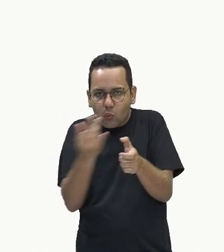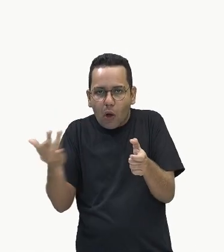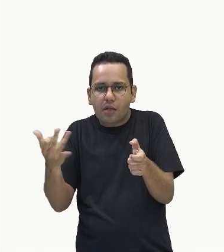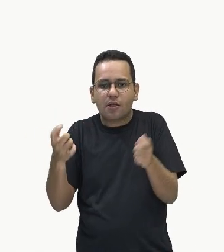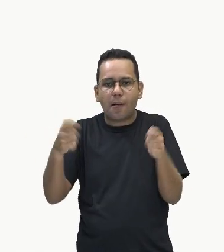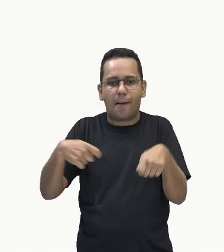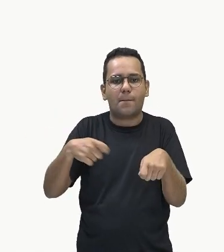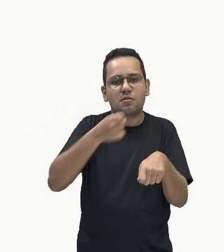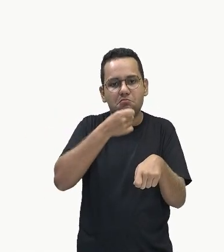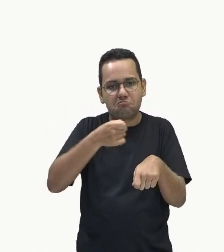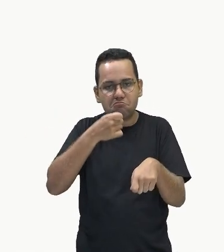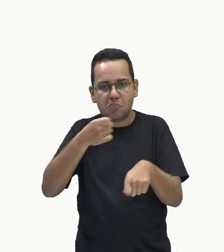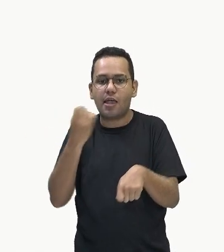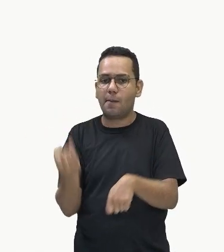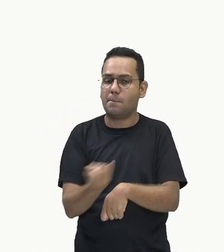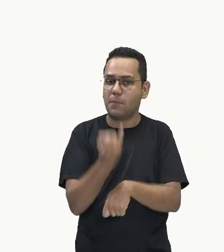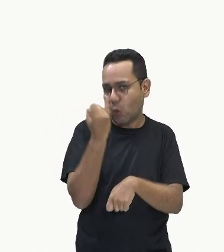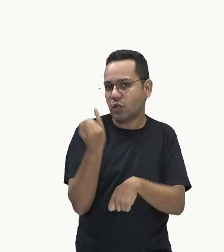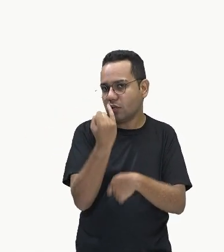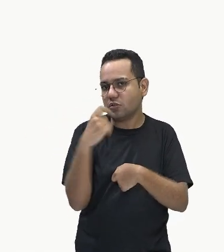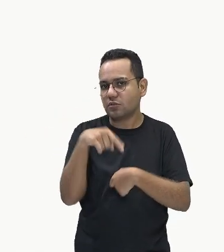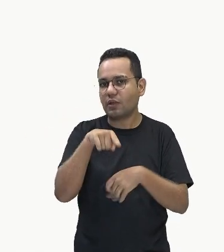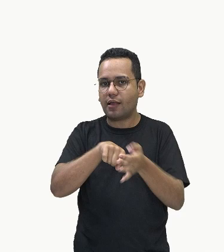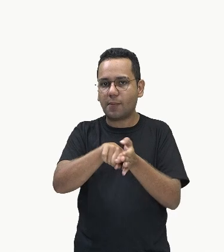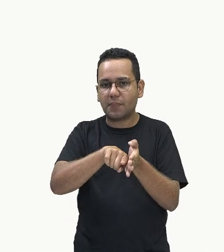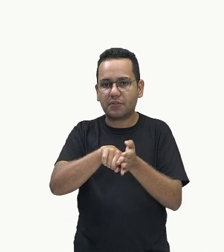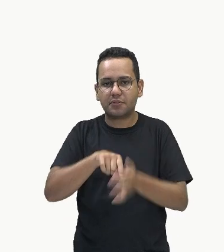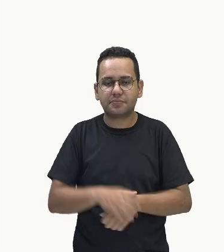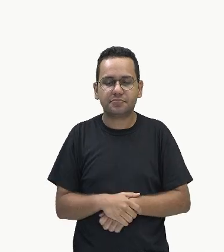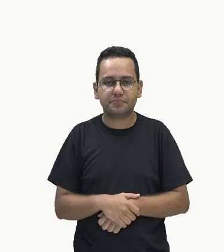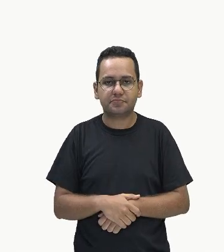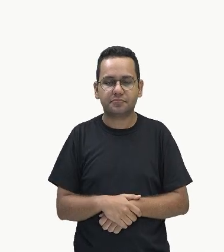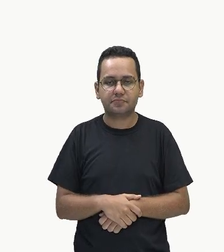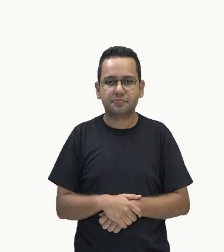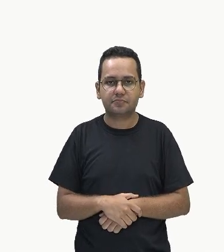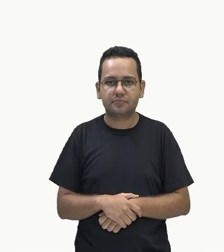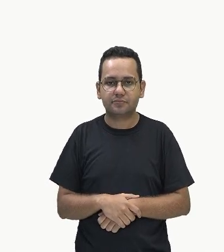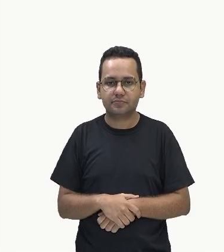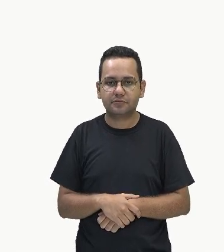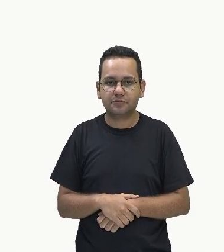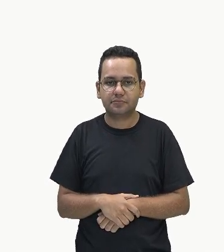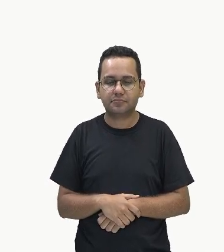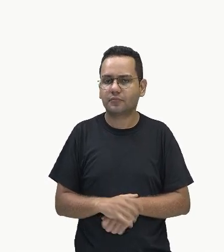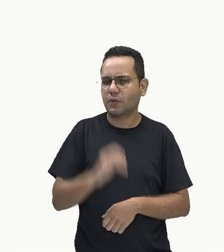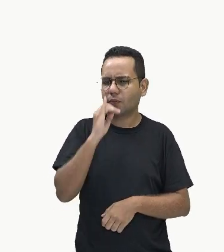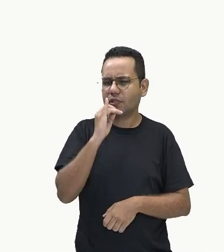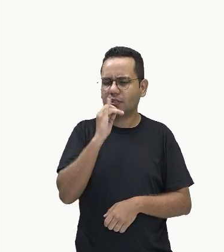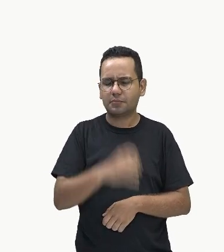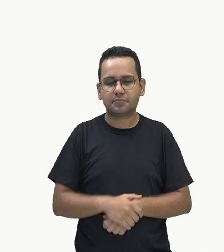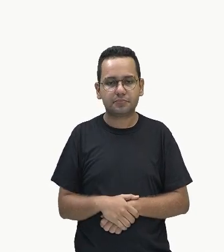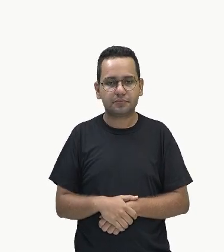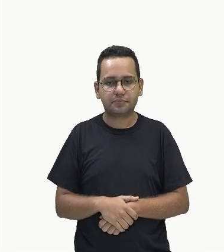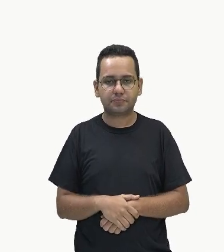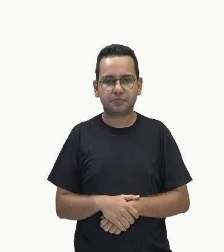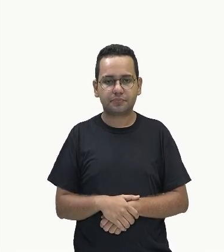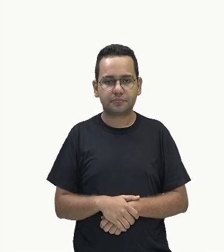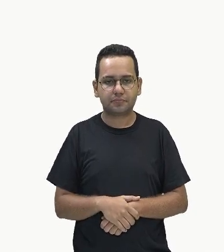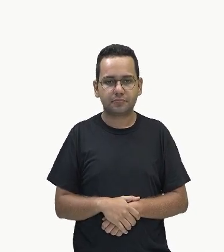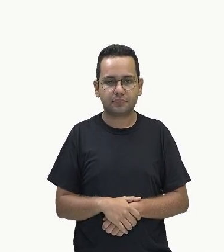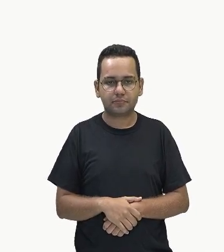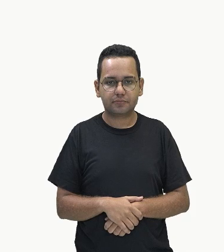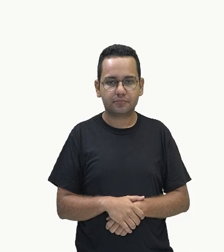pesquisa, tá? Como eu expliquei para vocês, tá bom? Vamos dizer que eu tenho, bora colocar mais um exemplo